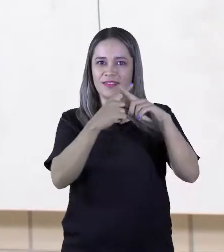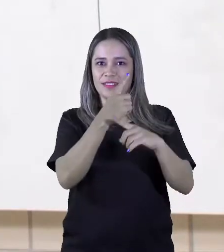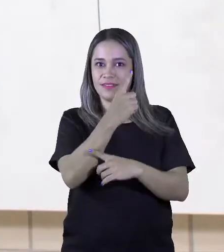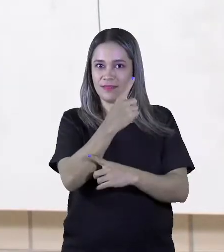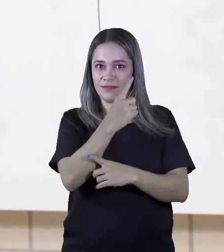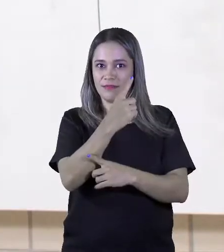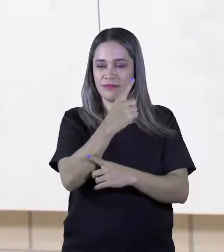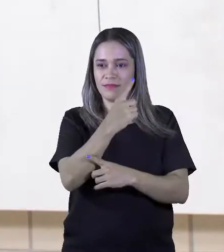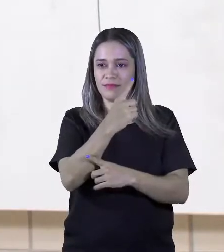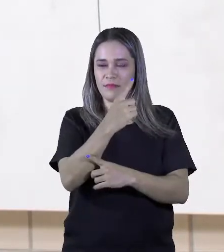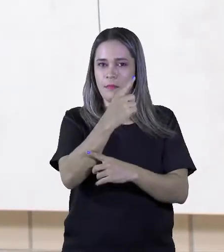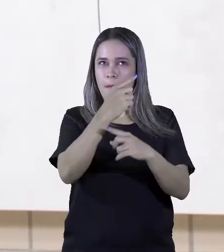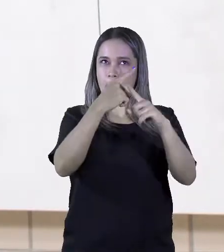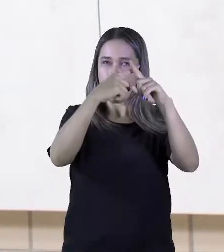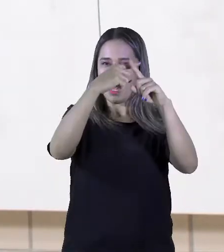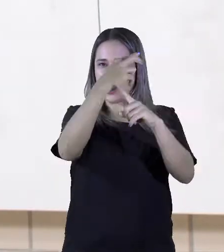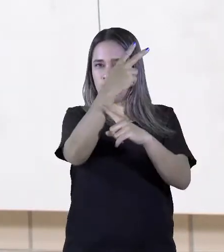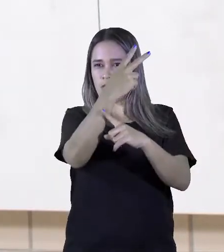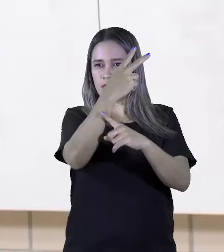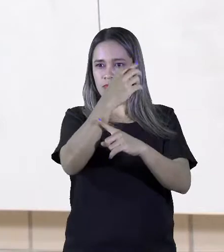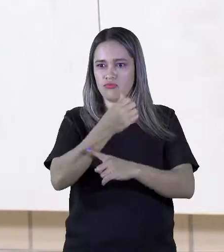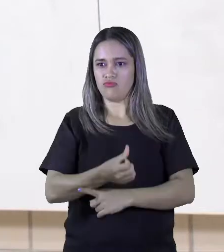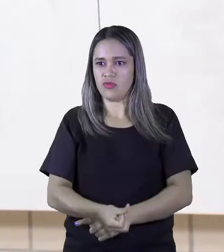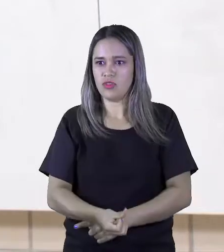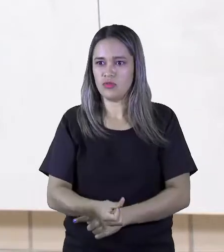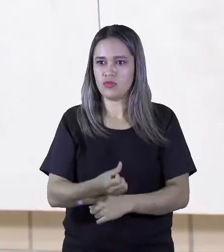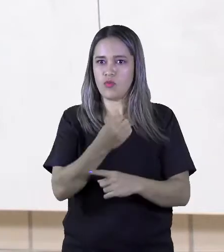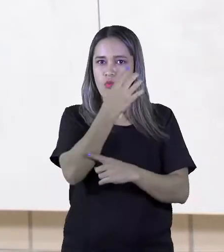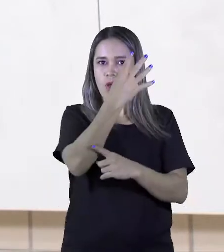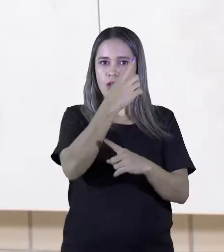2, 6. 4 vezes 4,